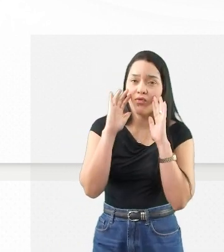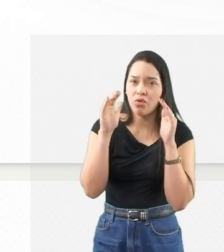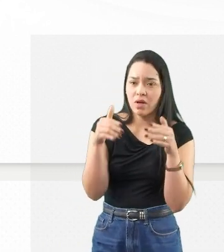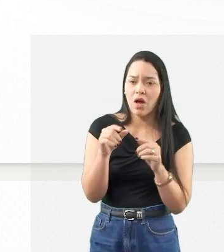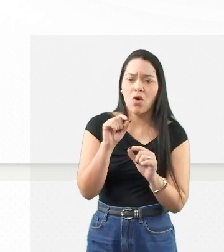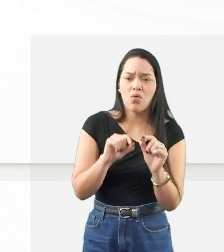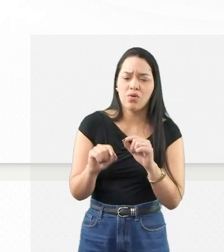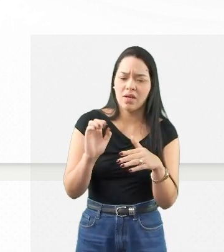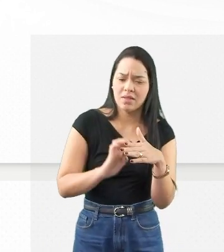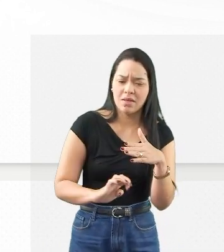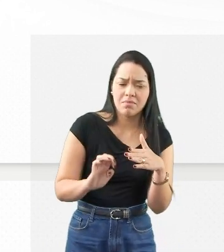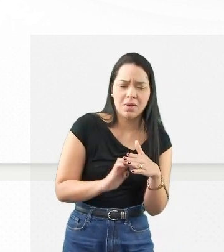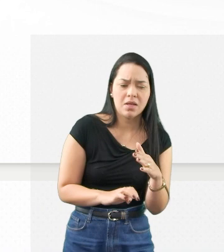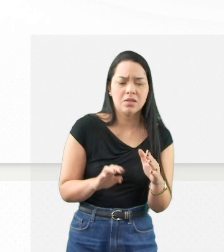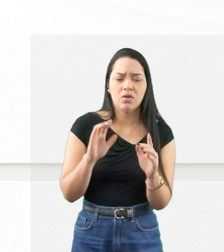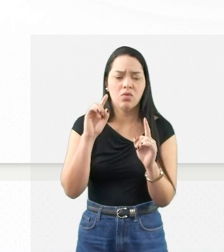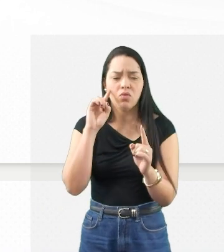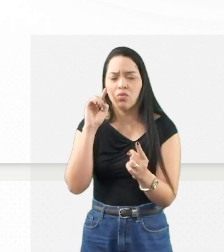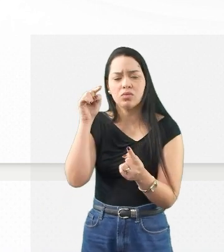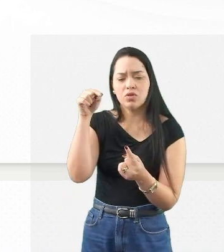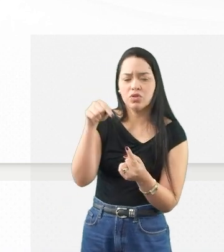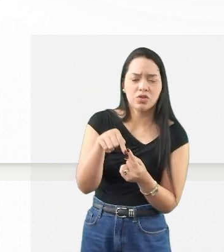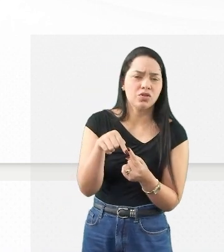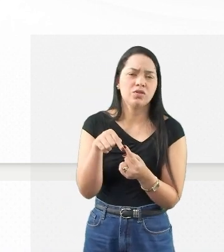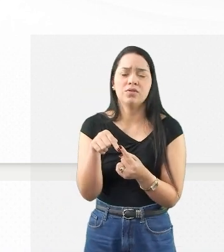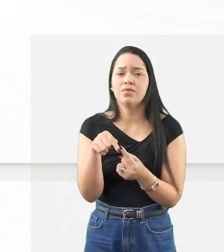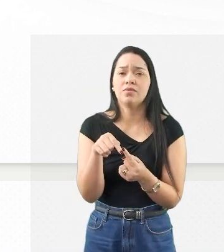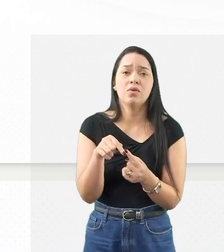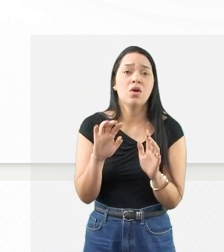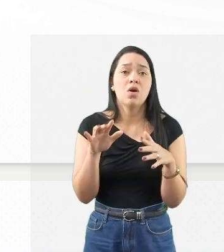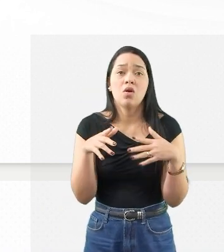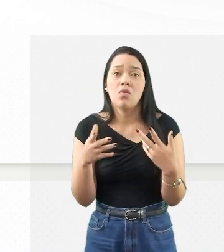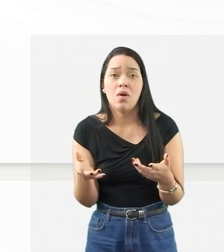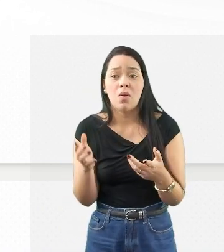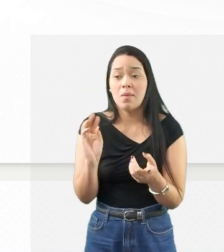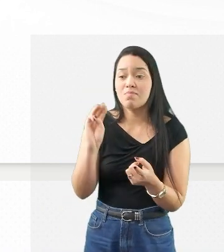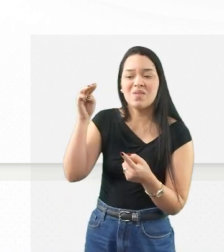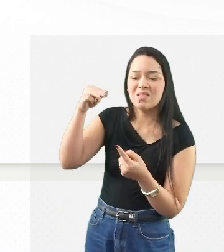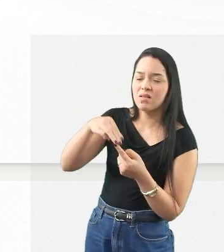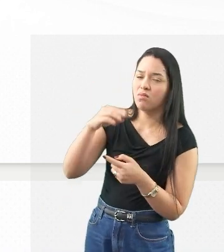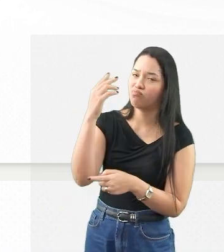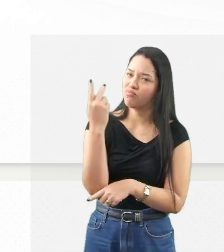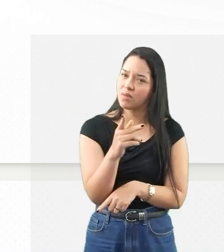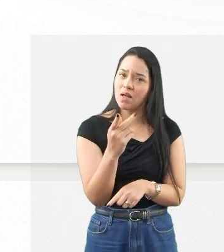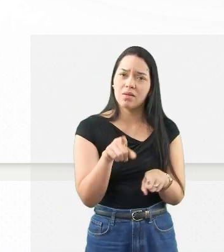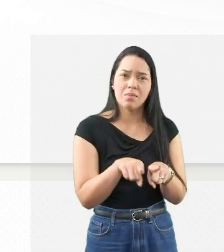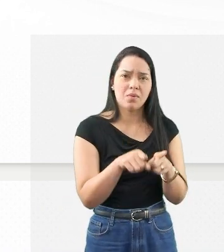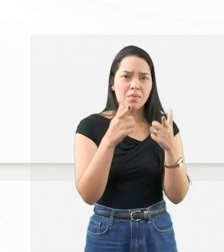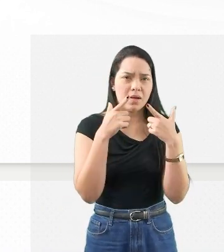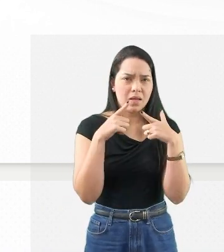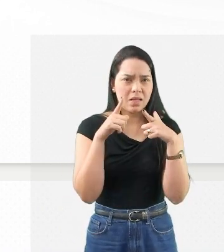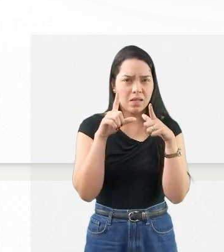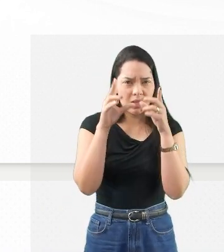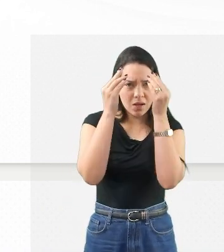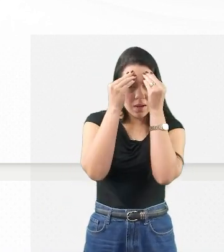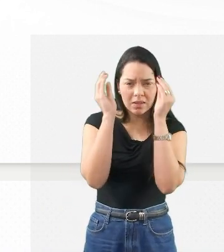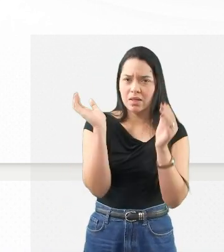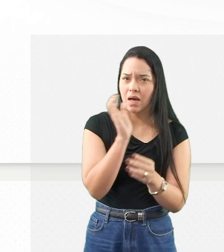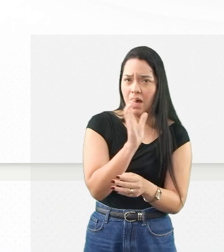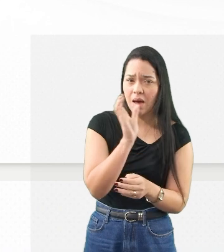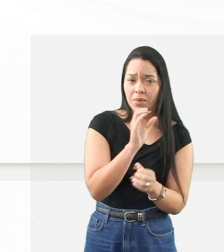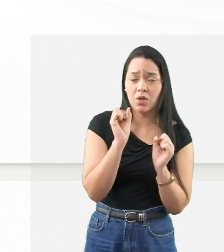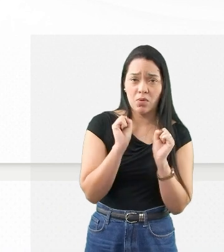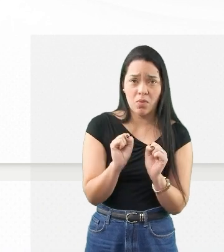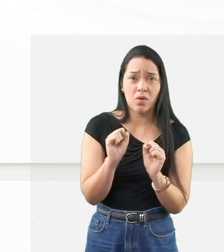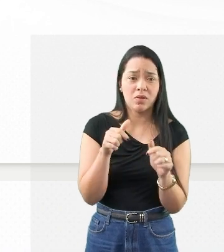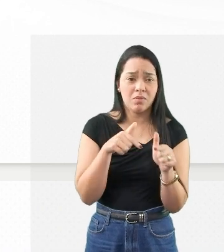essa empresa preza, o que é que ela destaca, qual a bandeira que ela levanta, e uma linguagem assim mais rápida e objetiva que eu posso